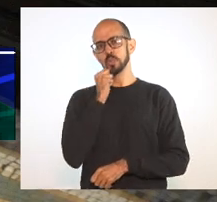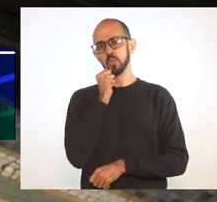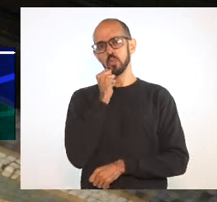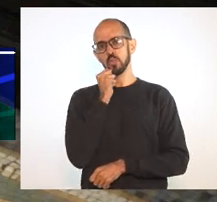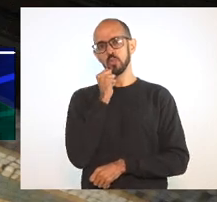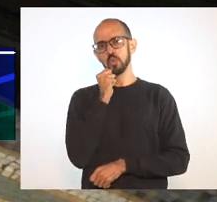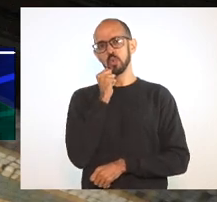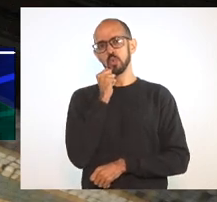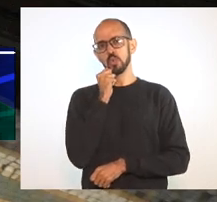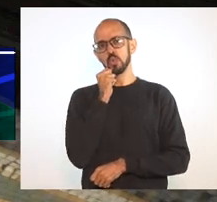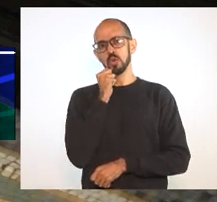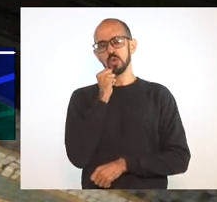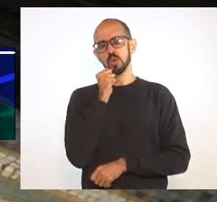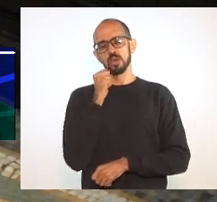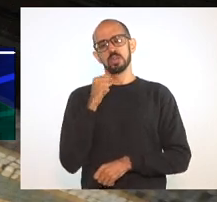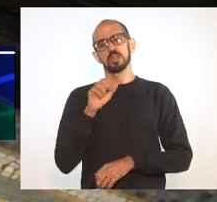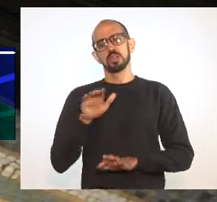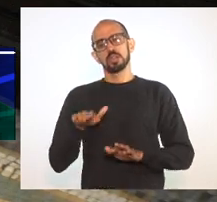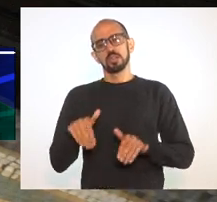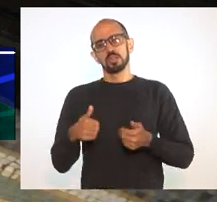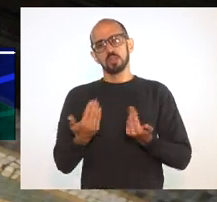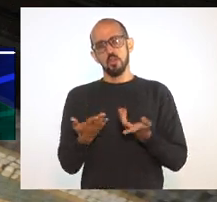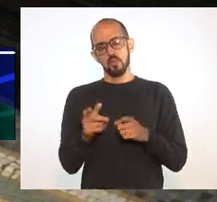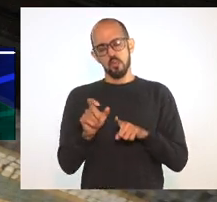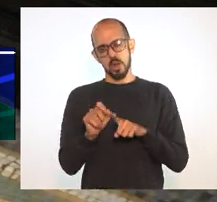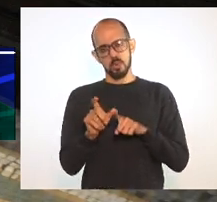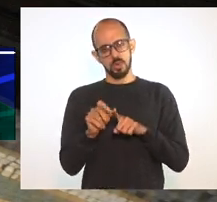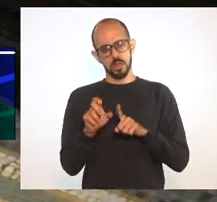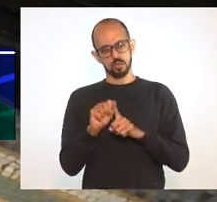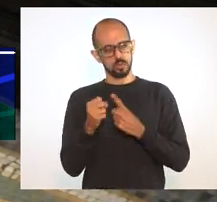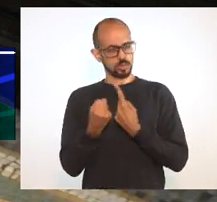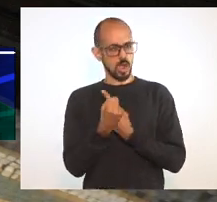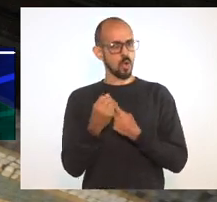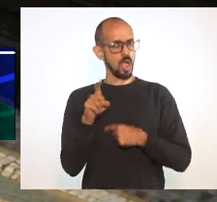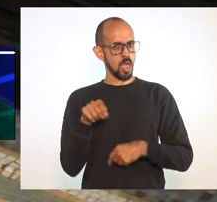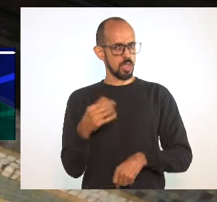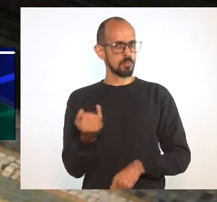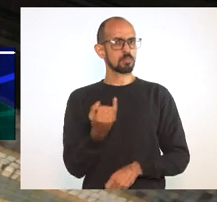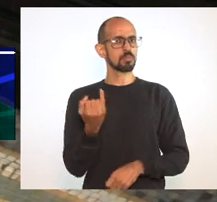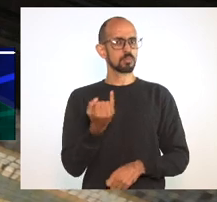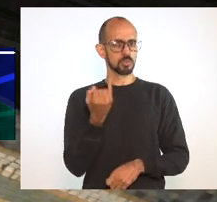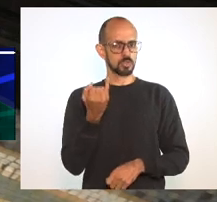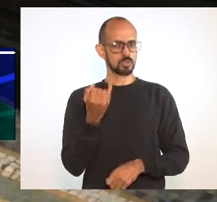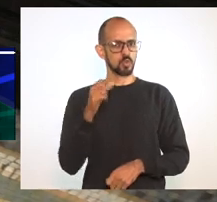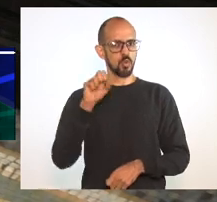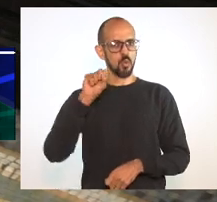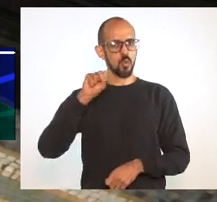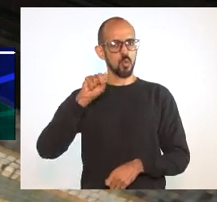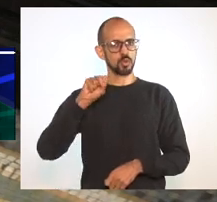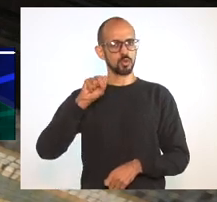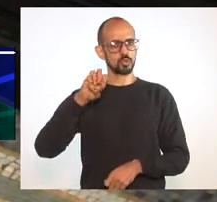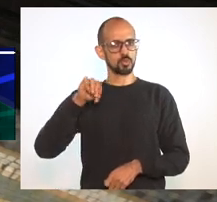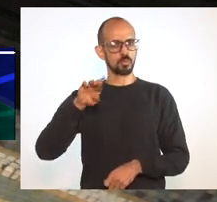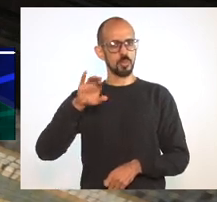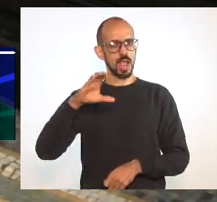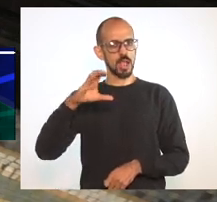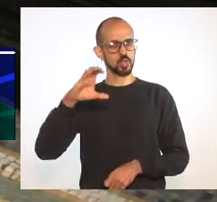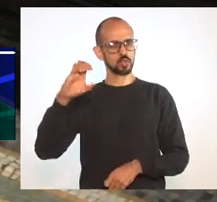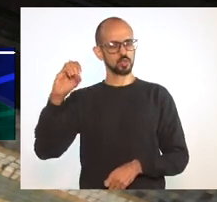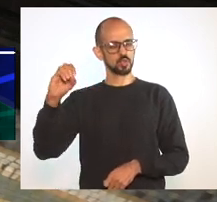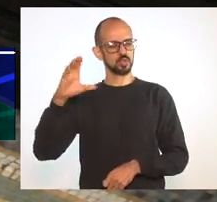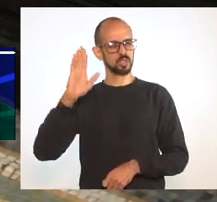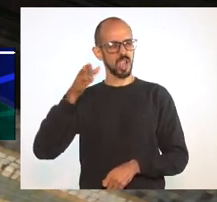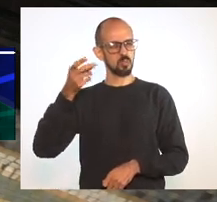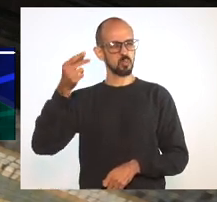nunca, a questão do aluguel social é fundamental. Acho que 8 de março, há muito tempo, deixou de ser um